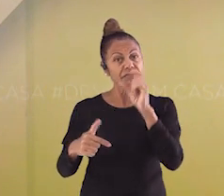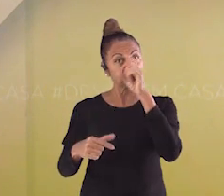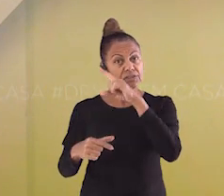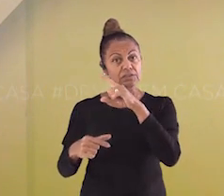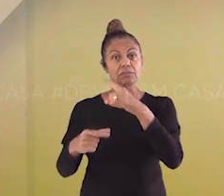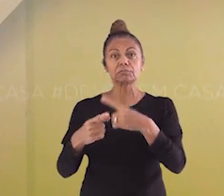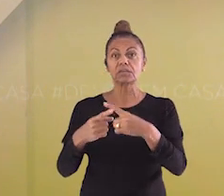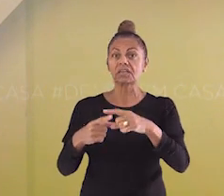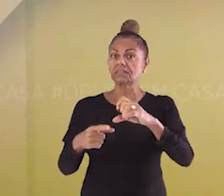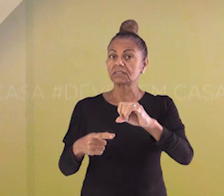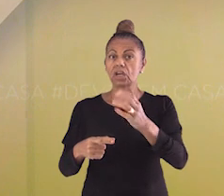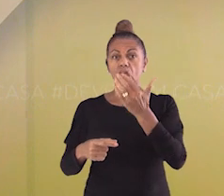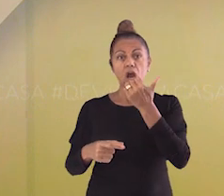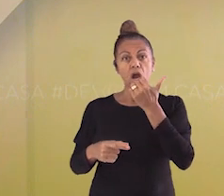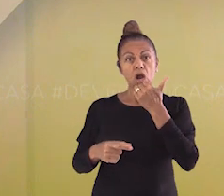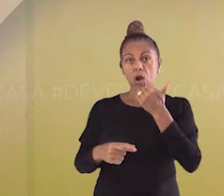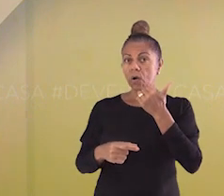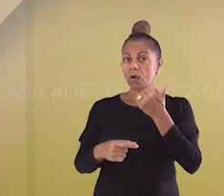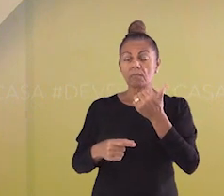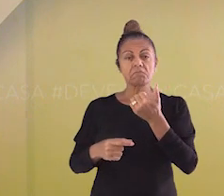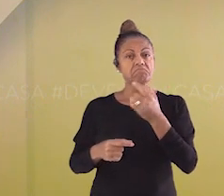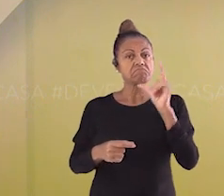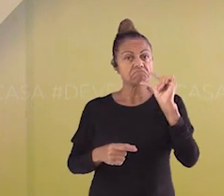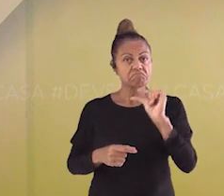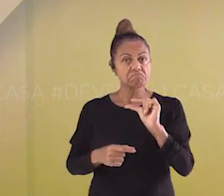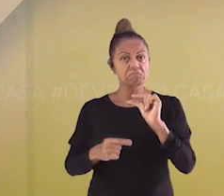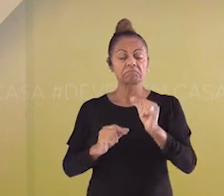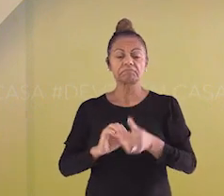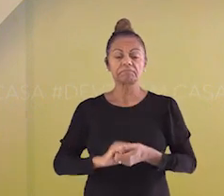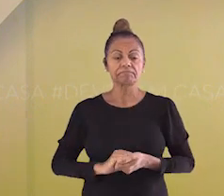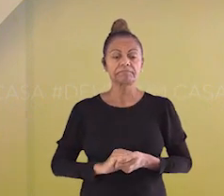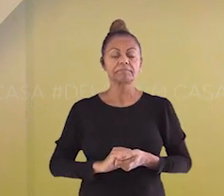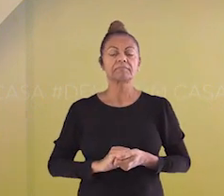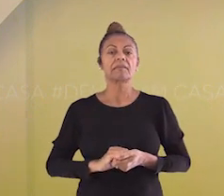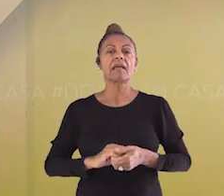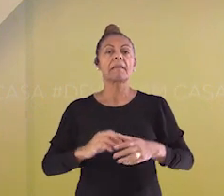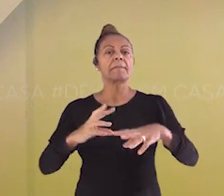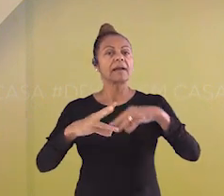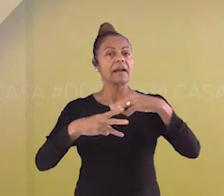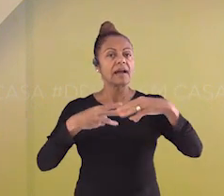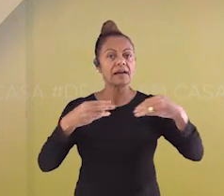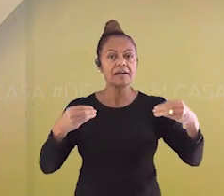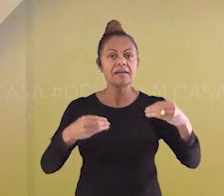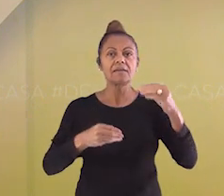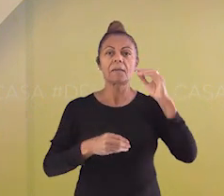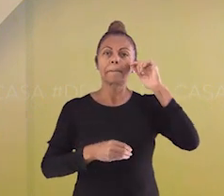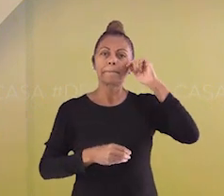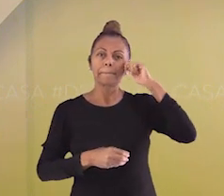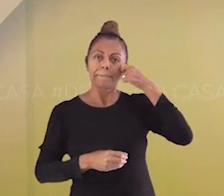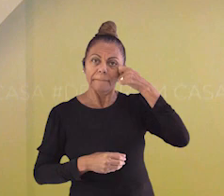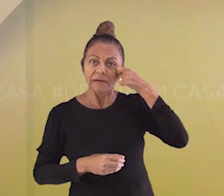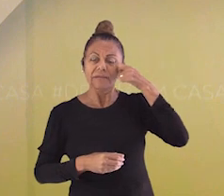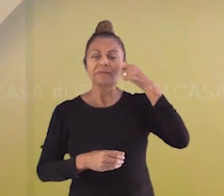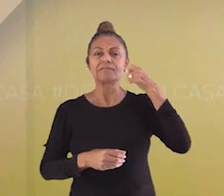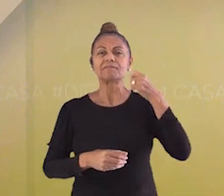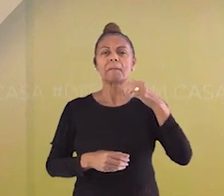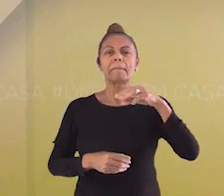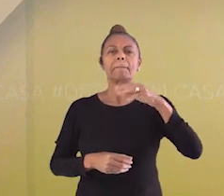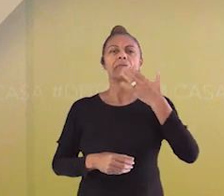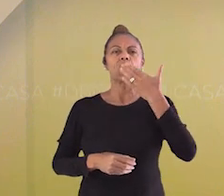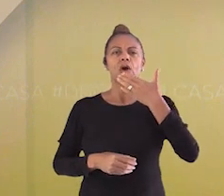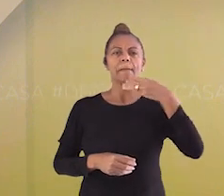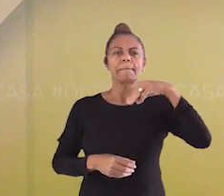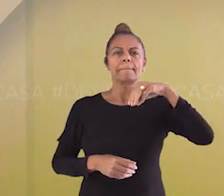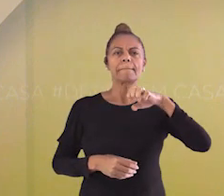alimentos como batata, arroz, macarrão, massas, né? Pães e mel, e